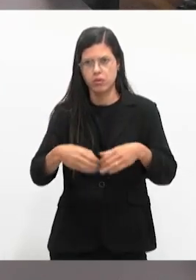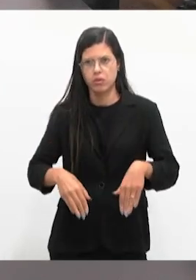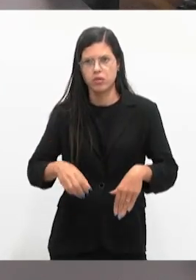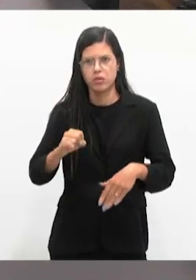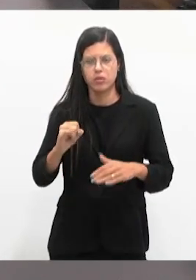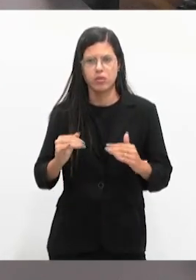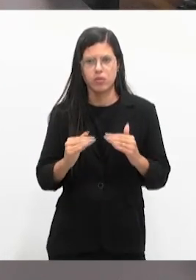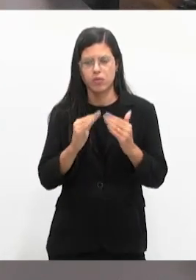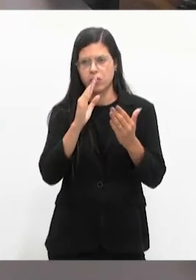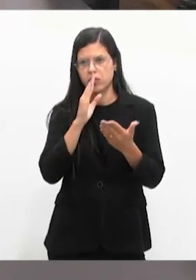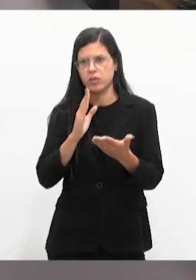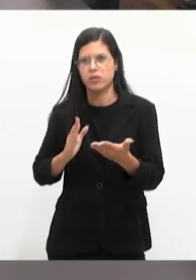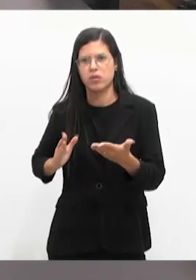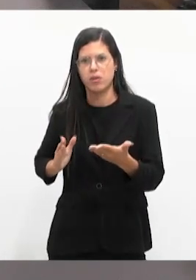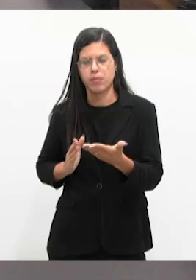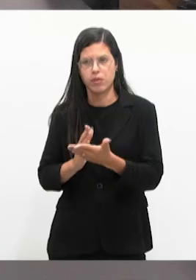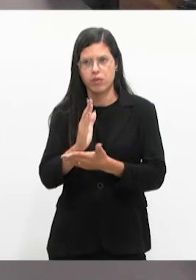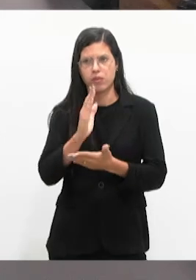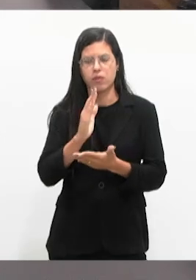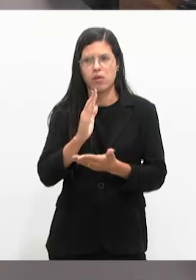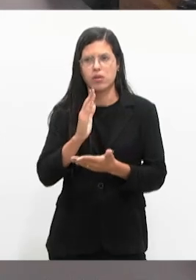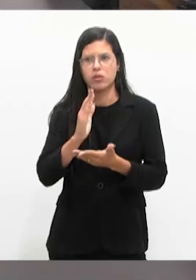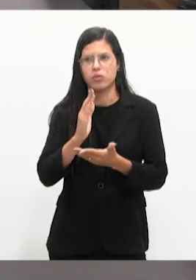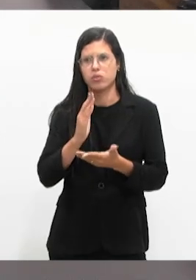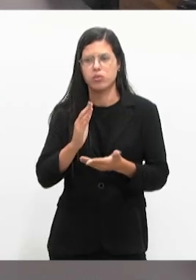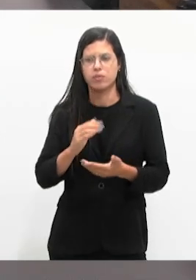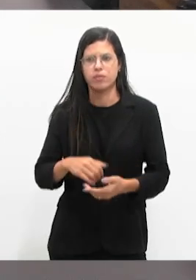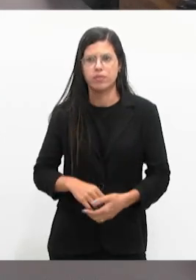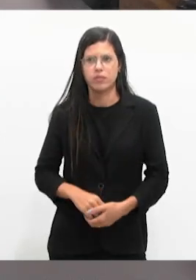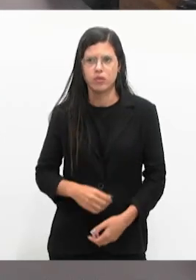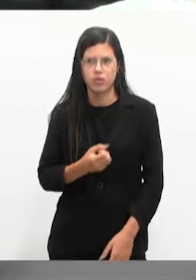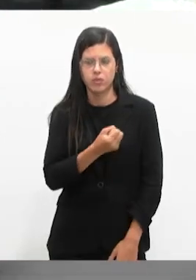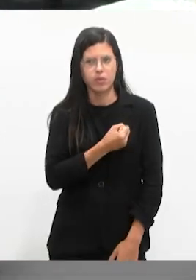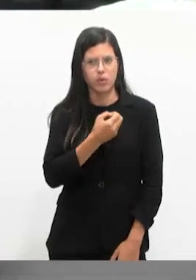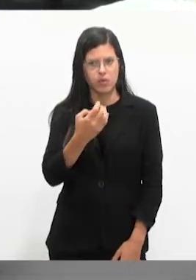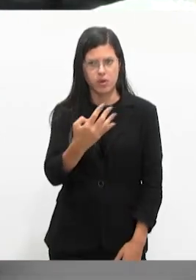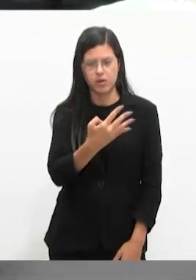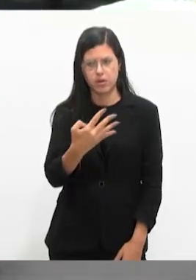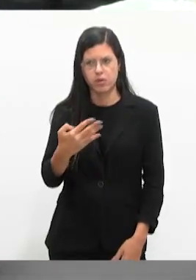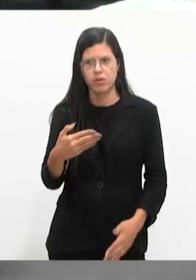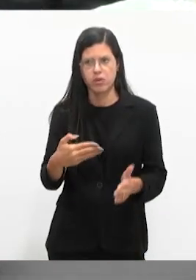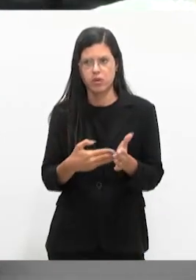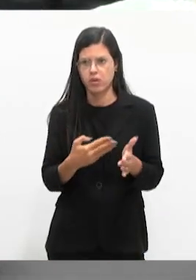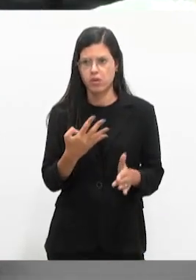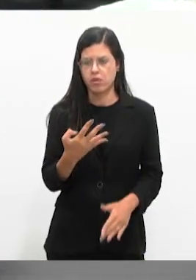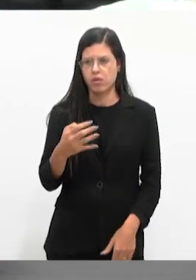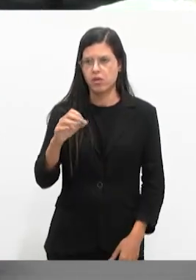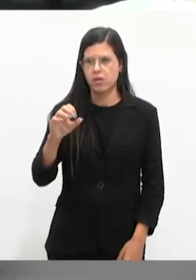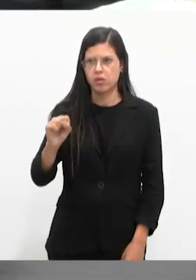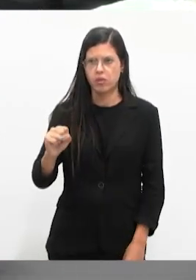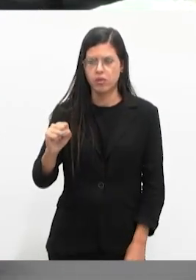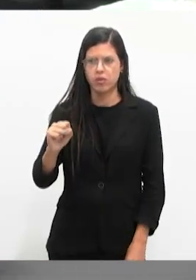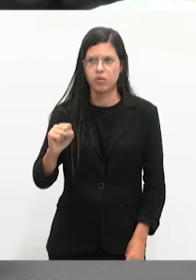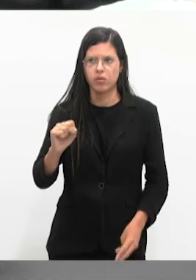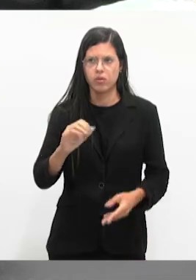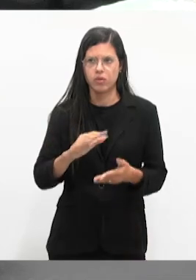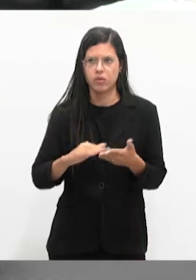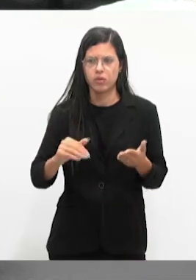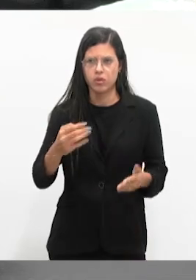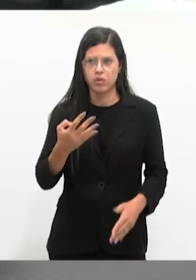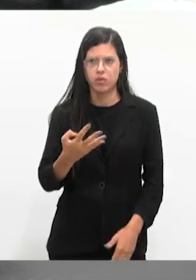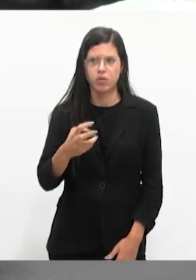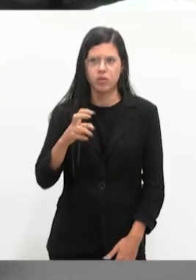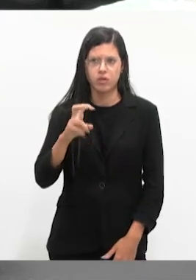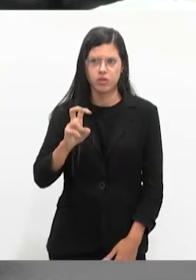que aprovam permaneçam como estão. Aprovado, então, o 44 ao 48, retirado de pauta o